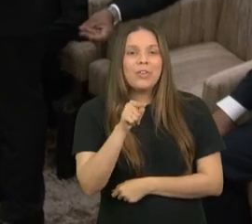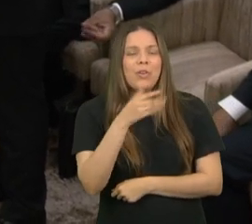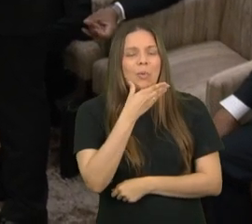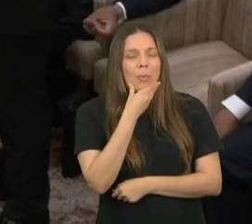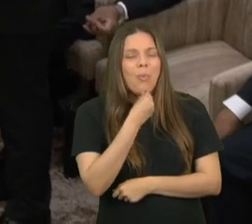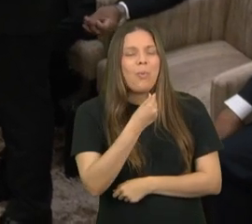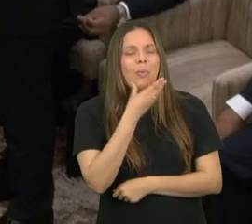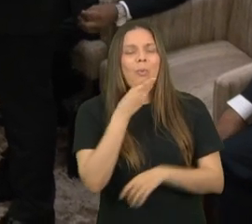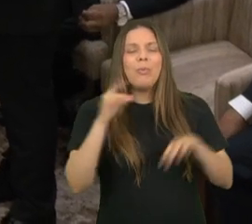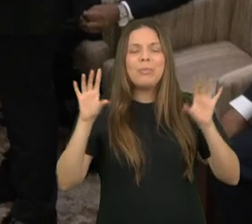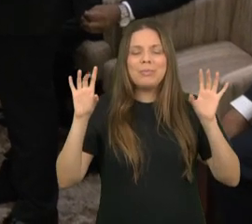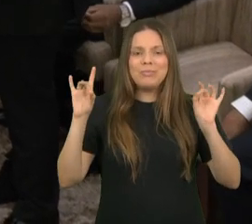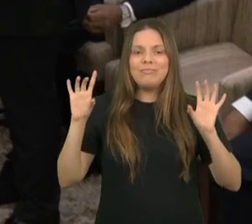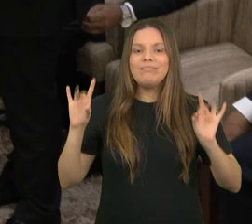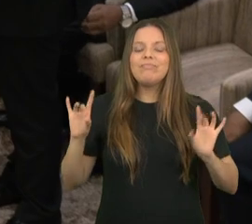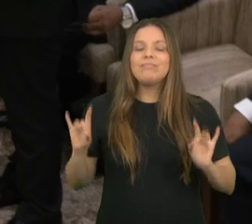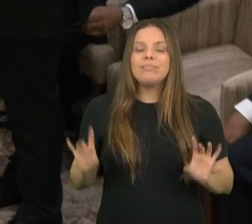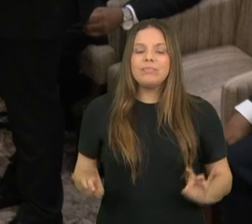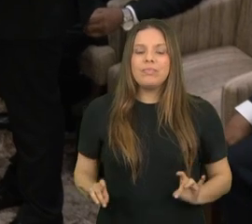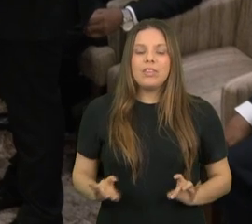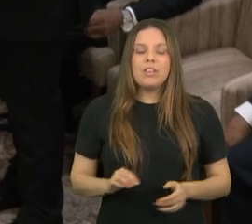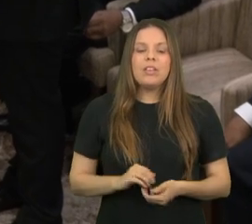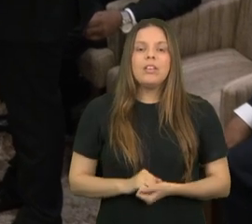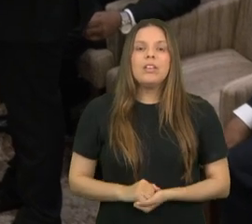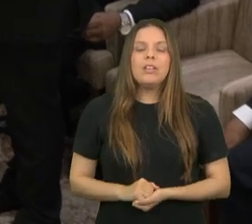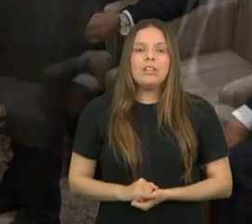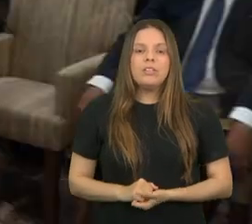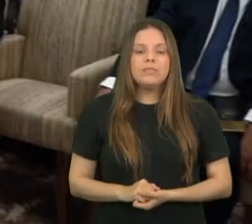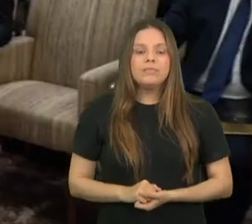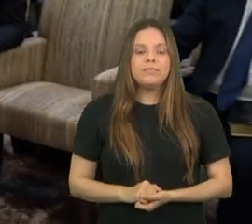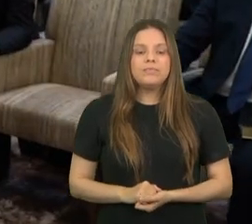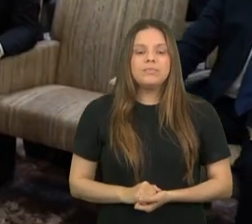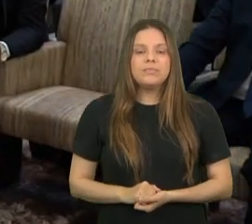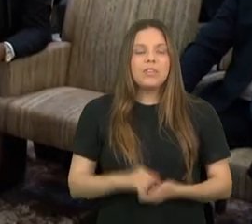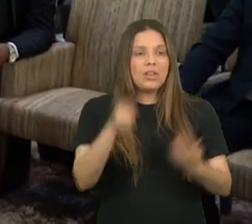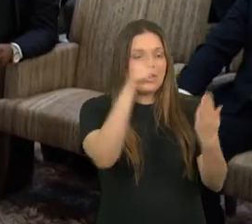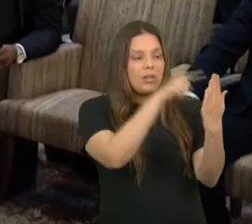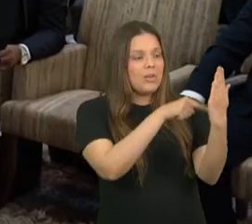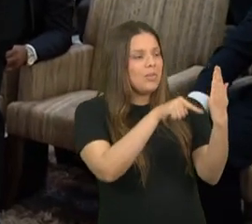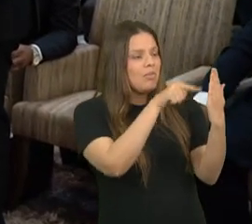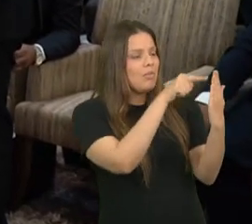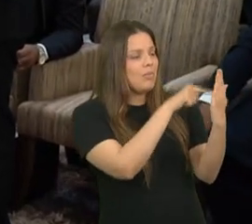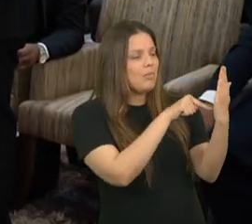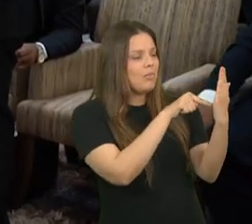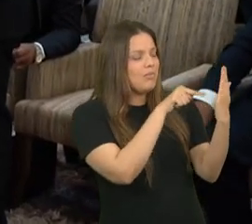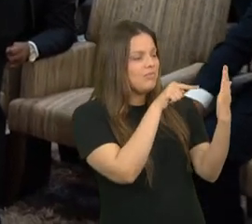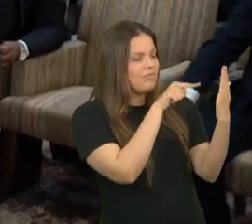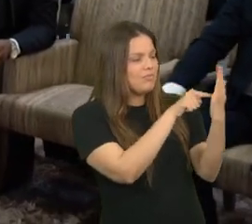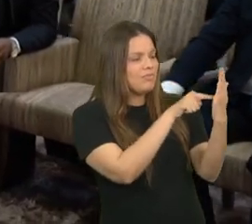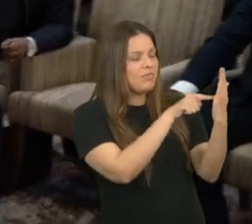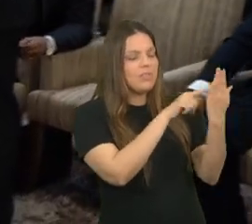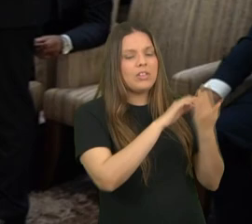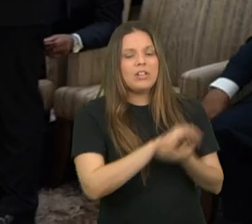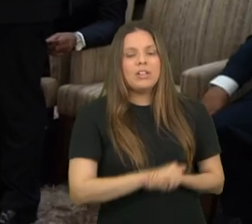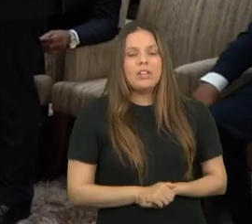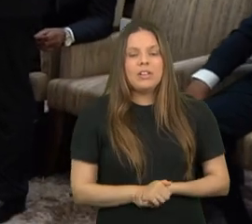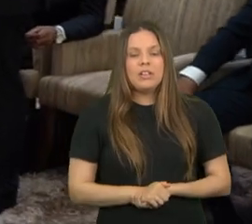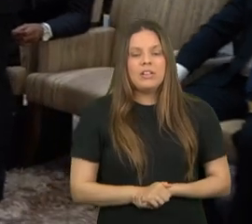este homem. E no círculo interior, estas letras do meio, na verdade,